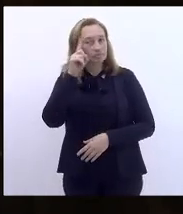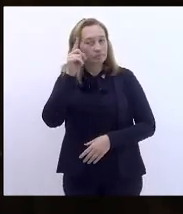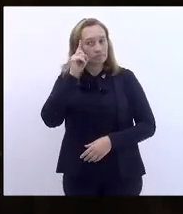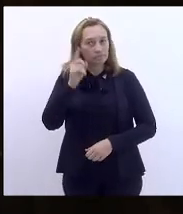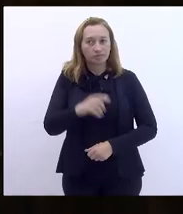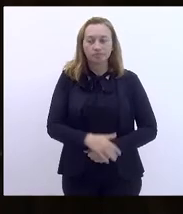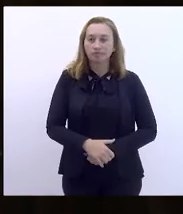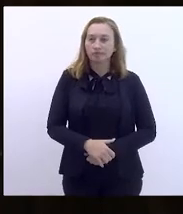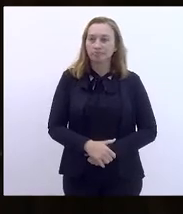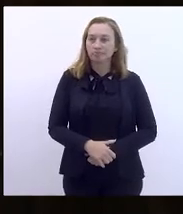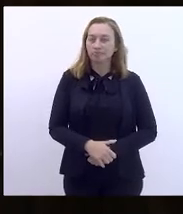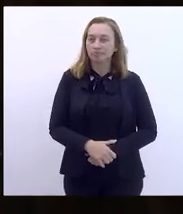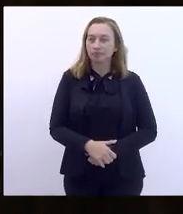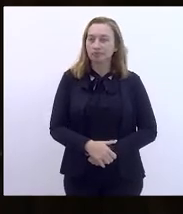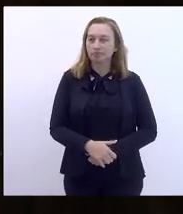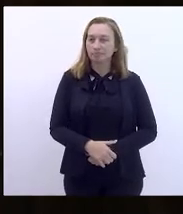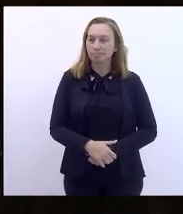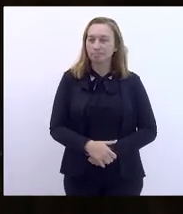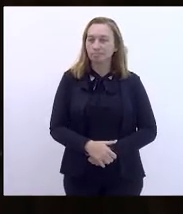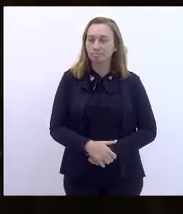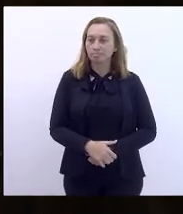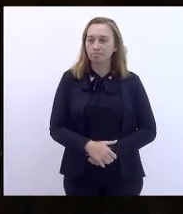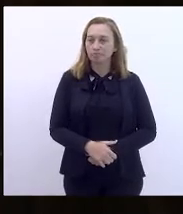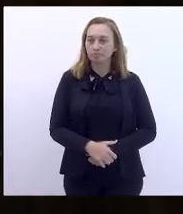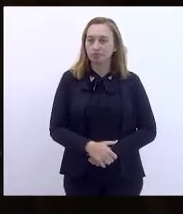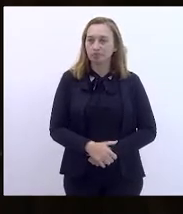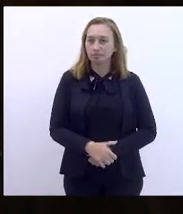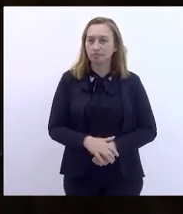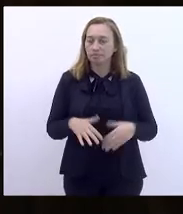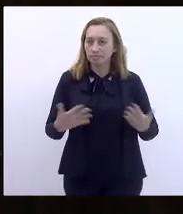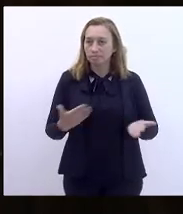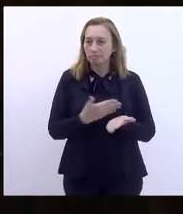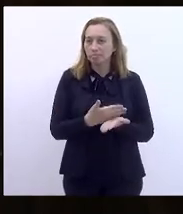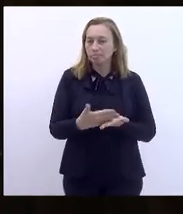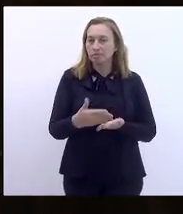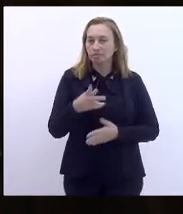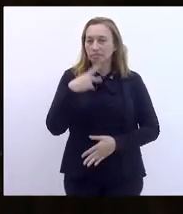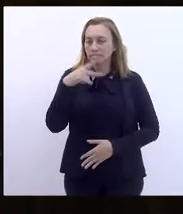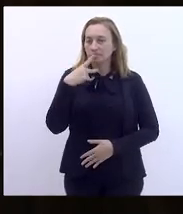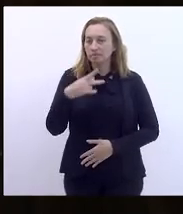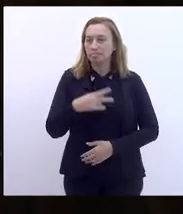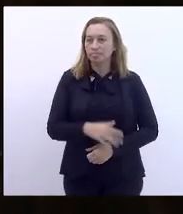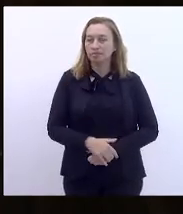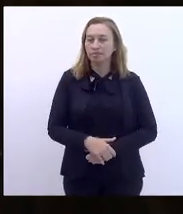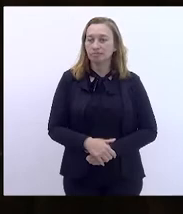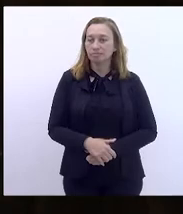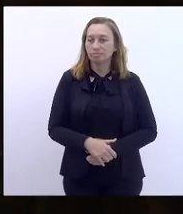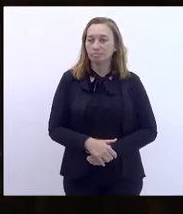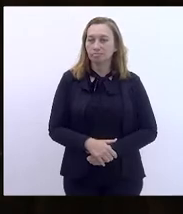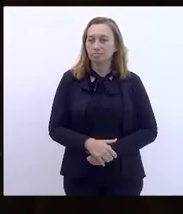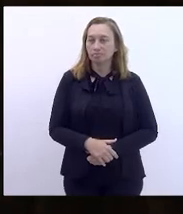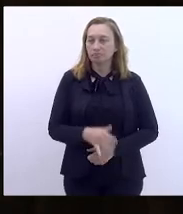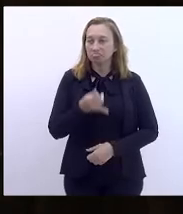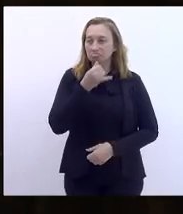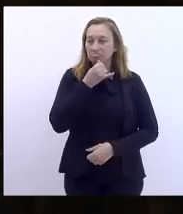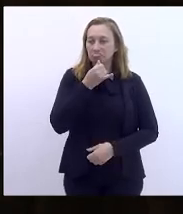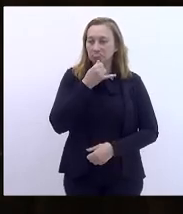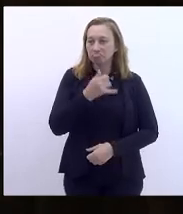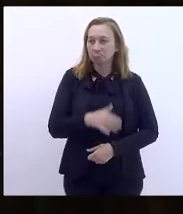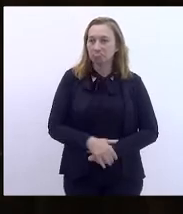e bom então eu vou começar dizendo que a minha indignação